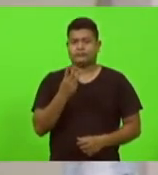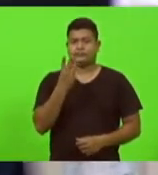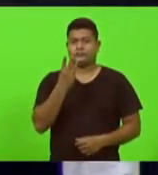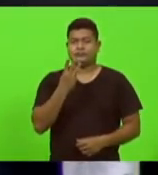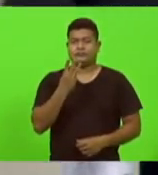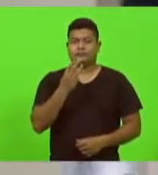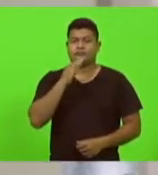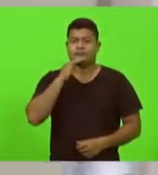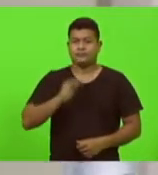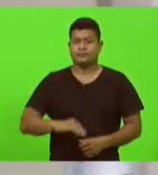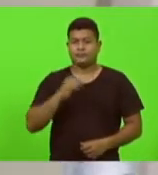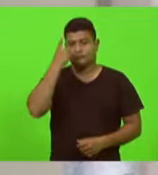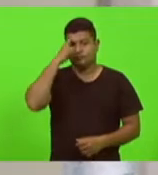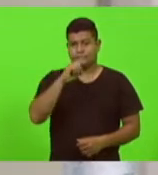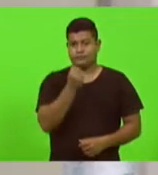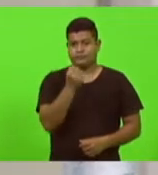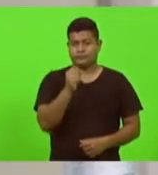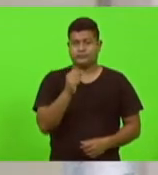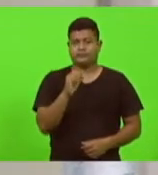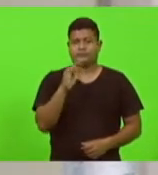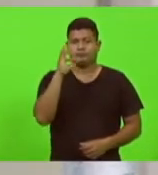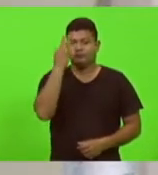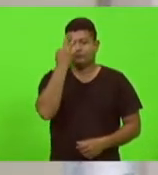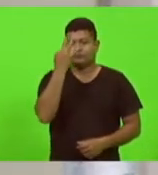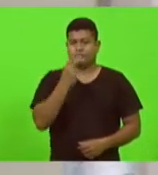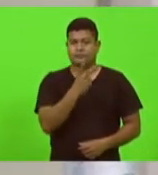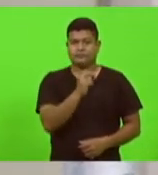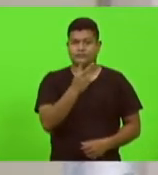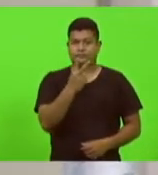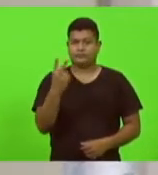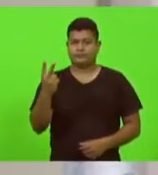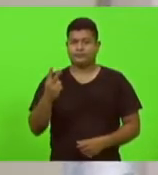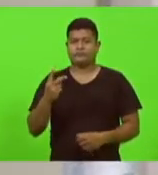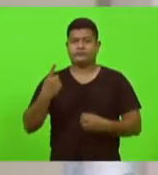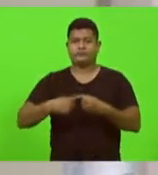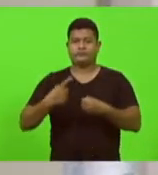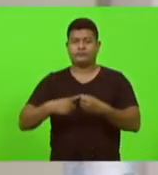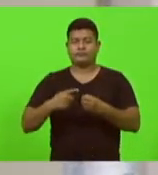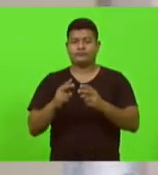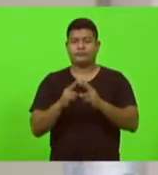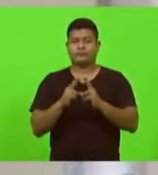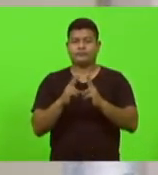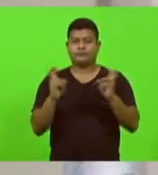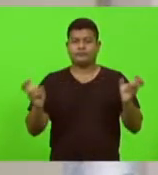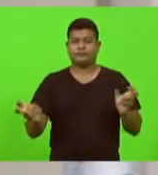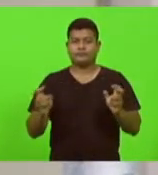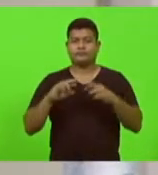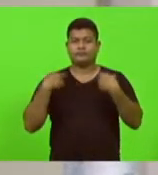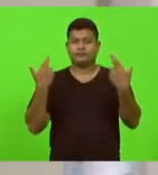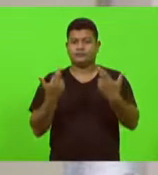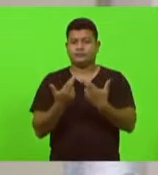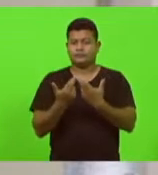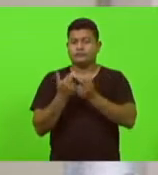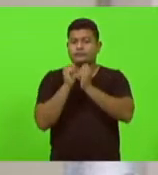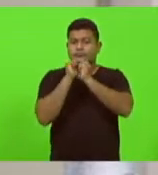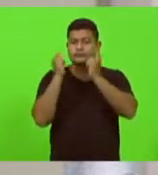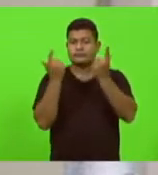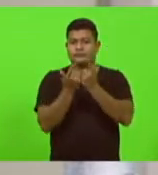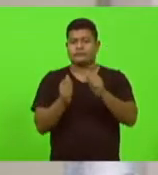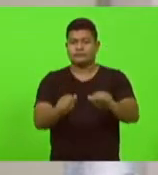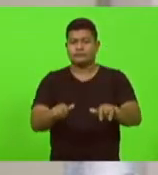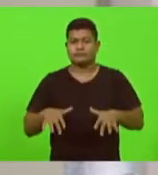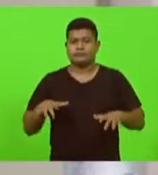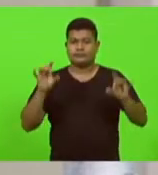8 do mês de fevereiro de 2022, nesta cidade de Florianópolis, reuniu-se a Assembleia Legislativa em sessão especial.